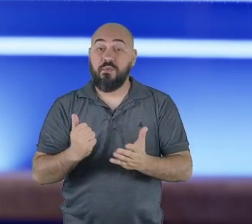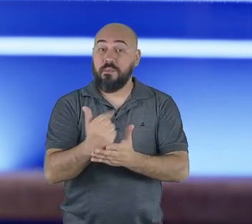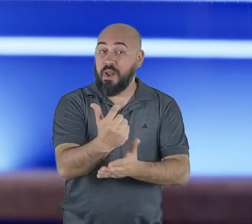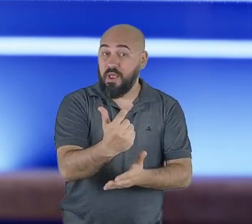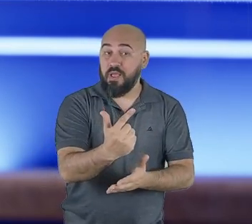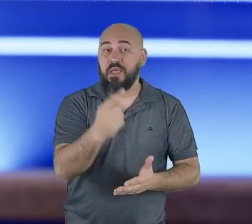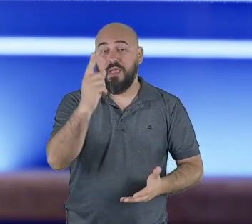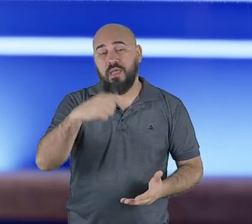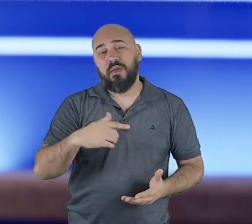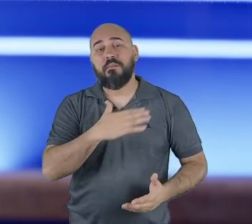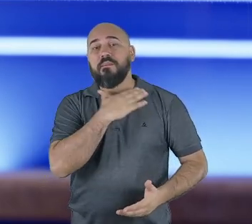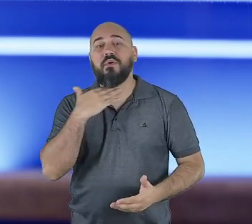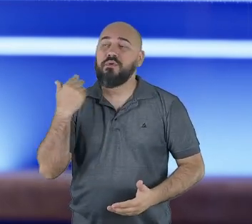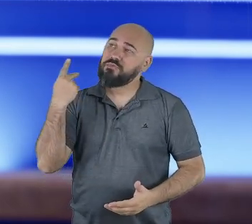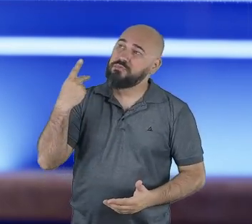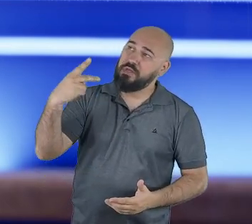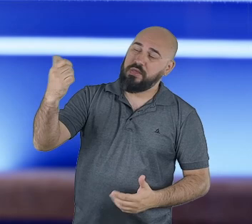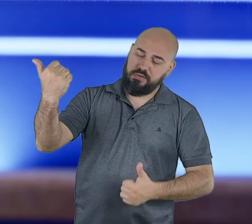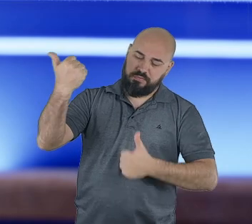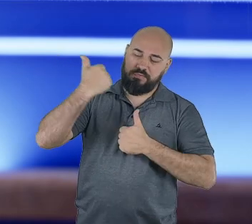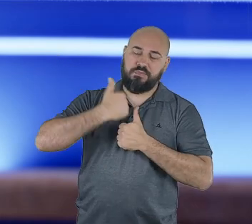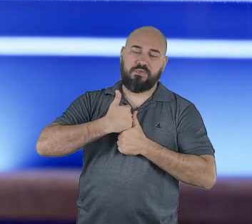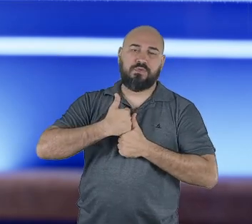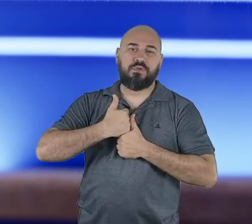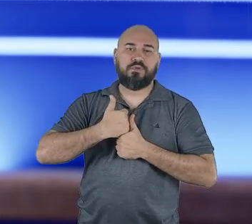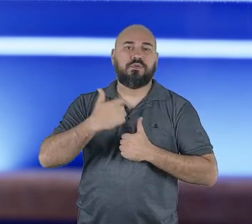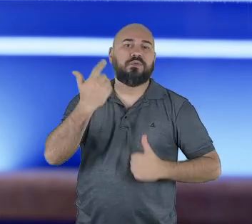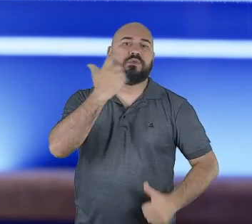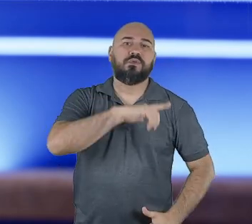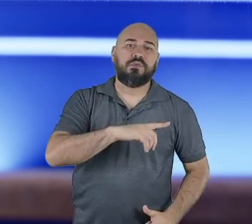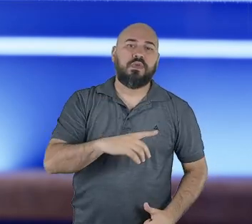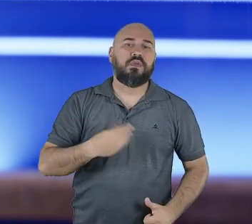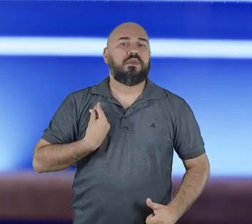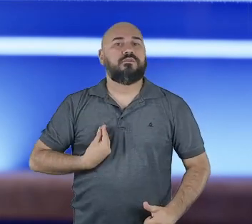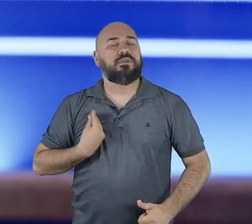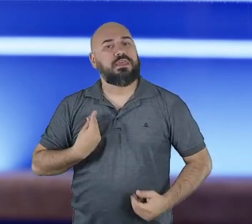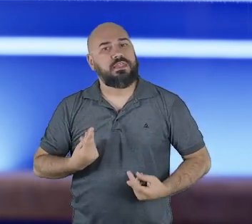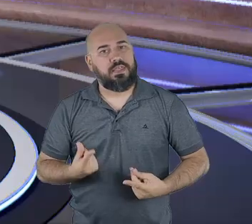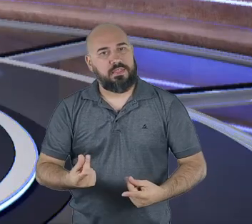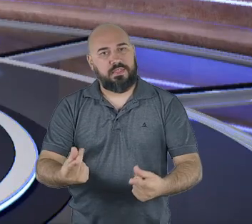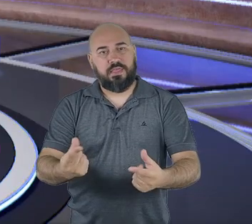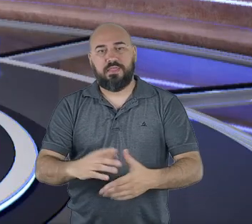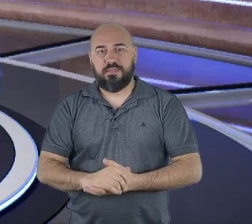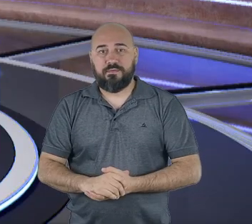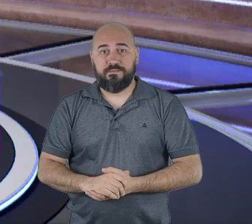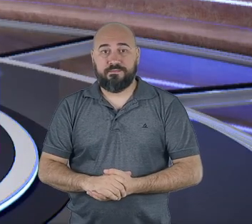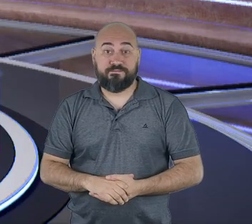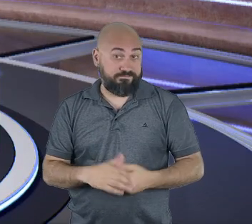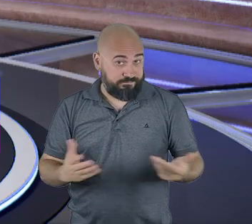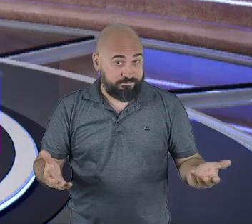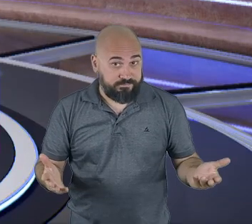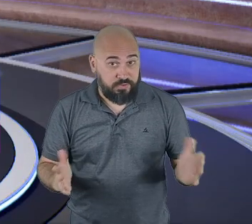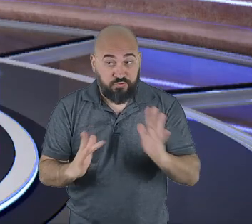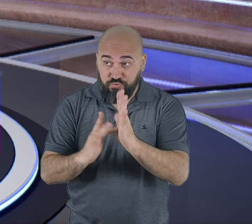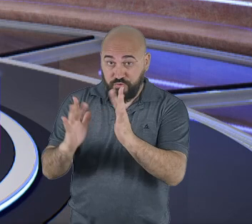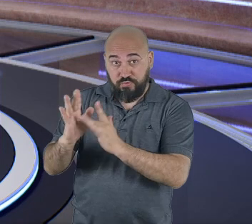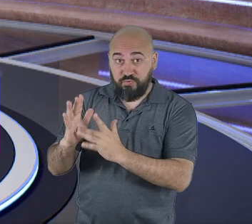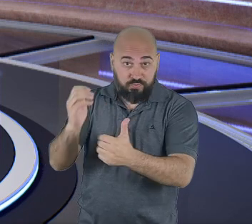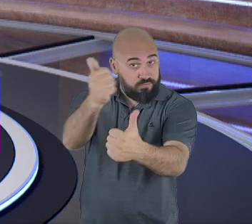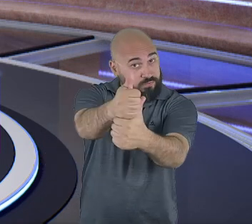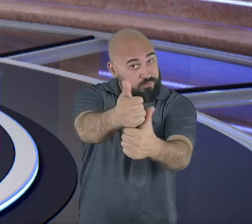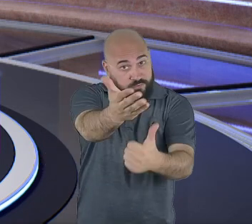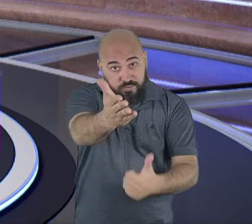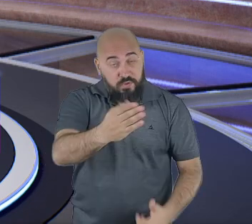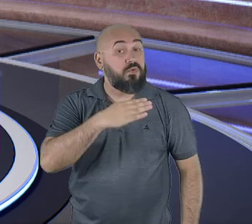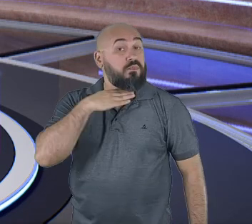Jesus para que pudéssemos ter a vida. Deus morreu por você. Mas